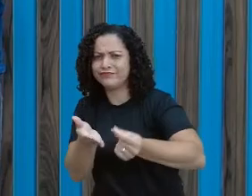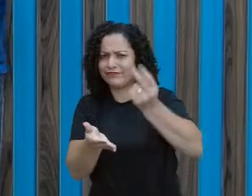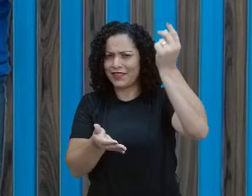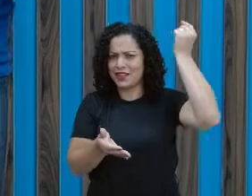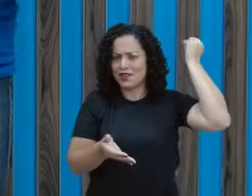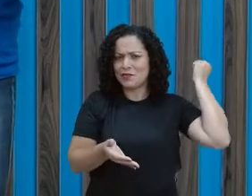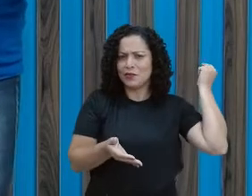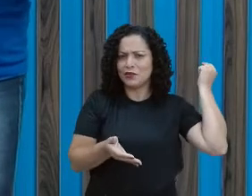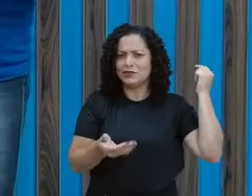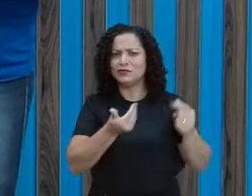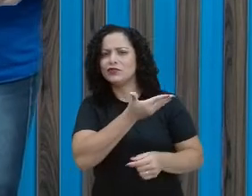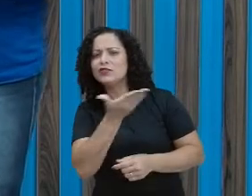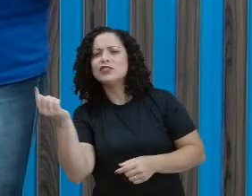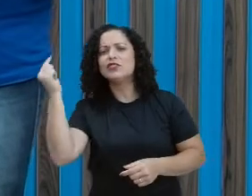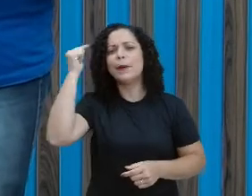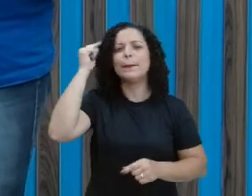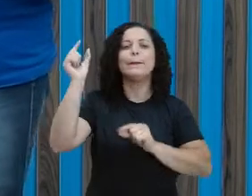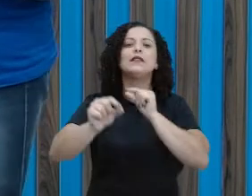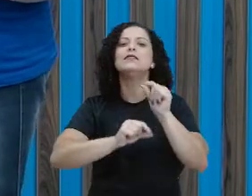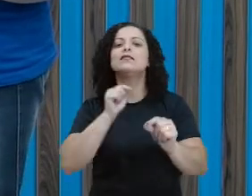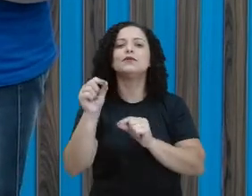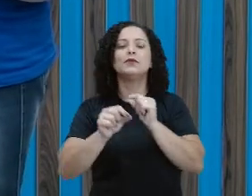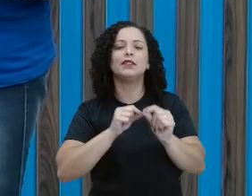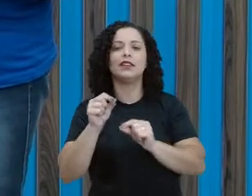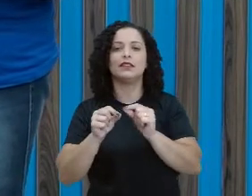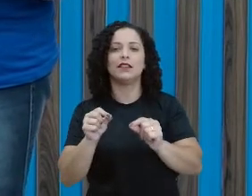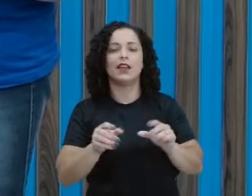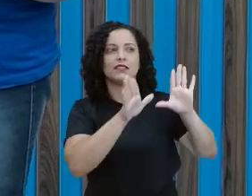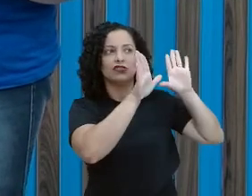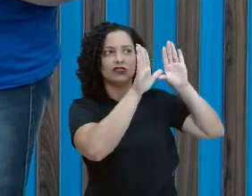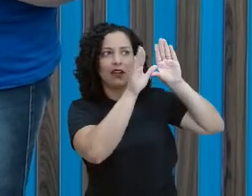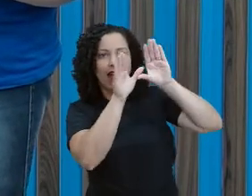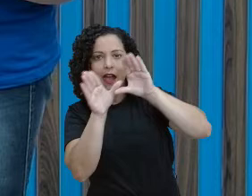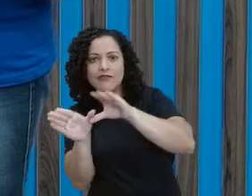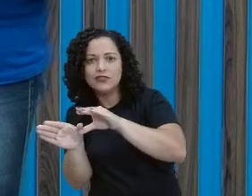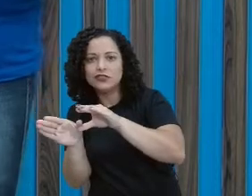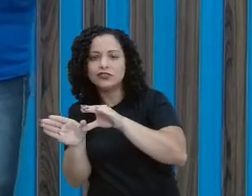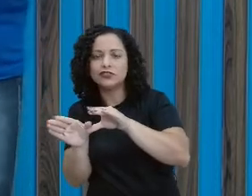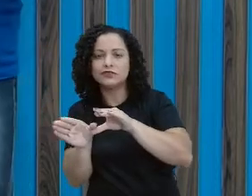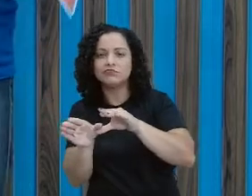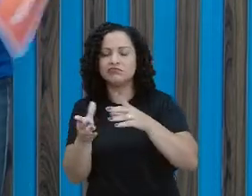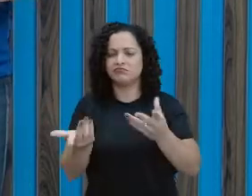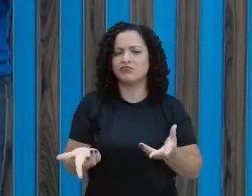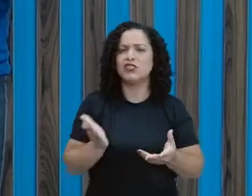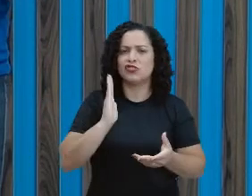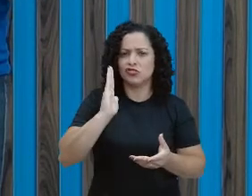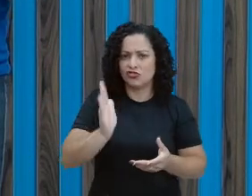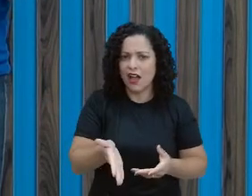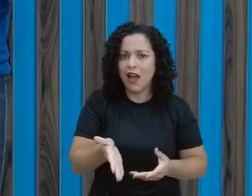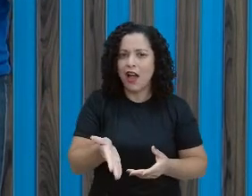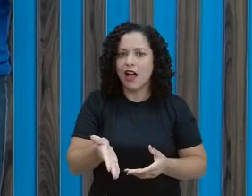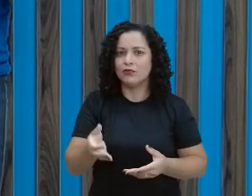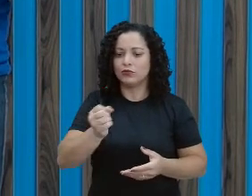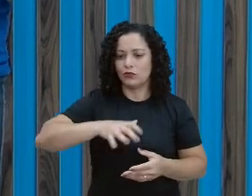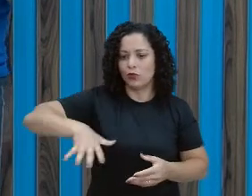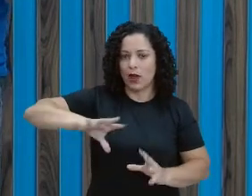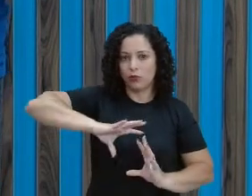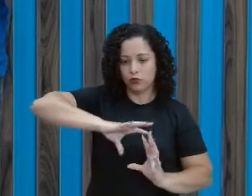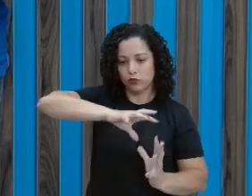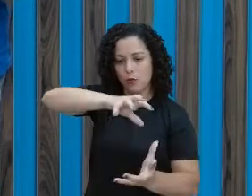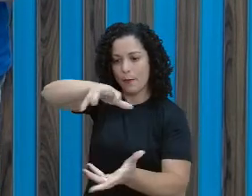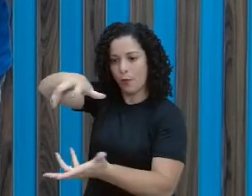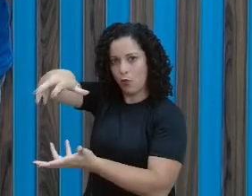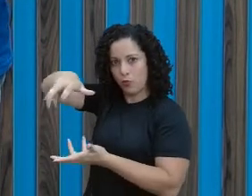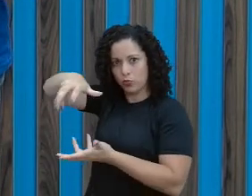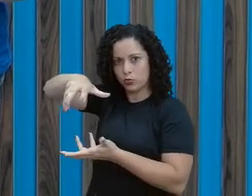acham, pessoal? Será que essas aves, elas habitaram, né, o continente? E